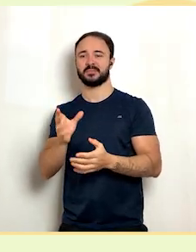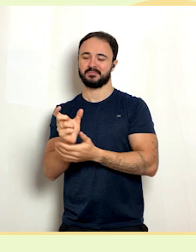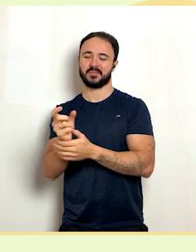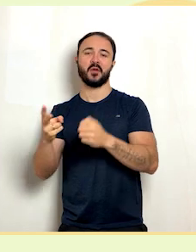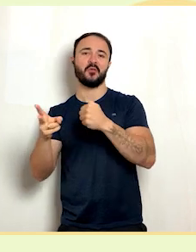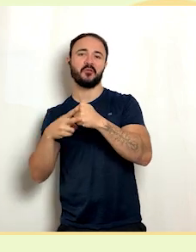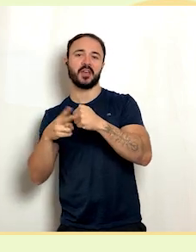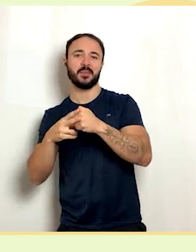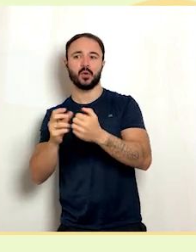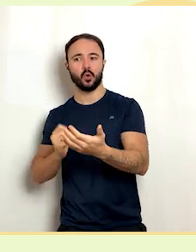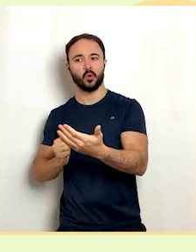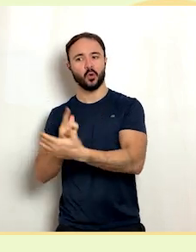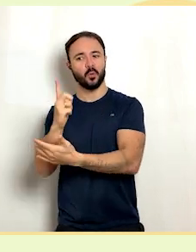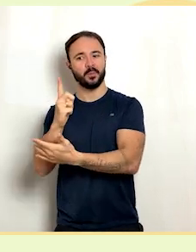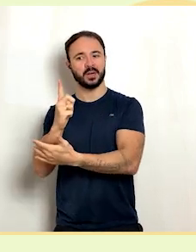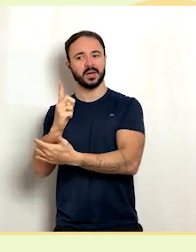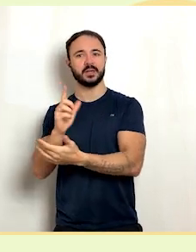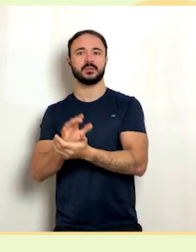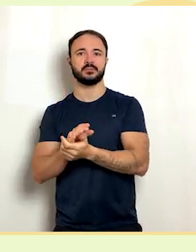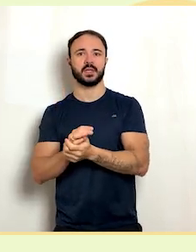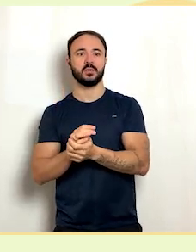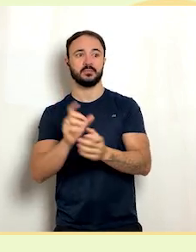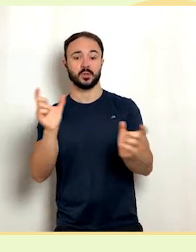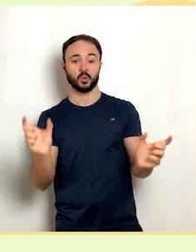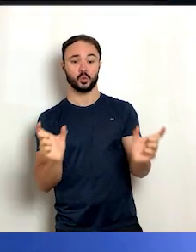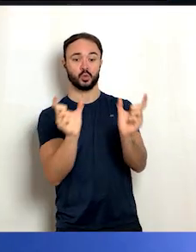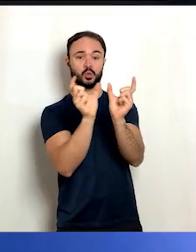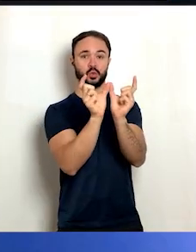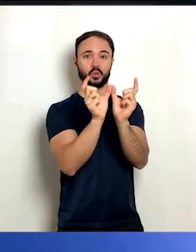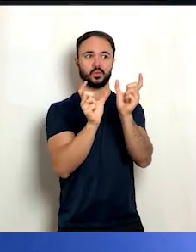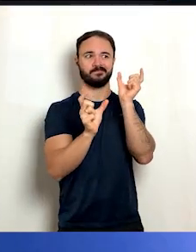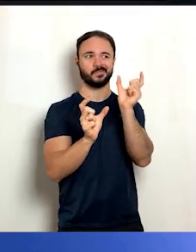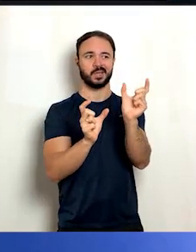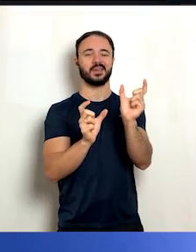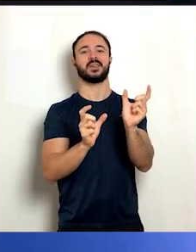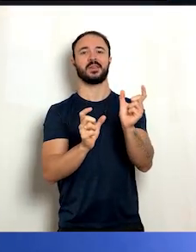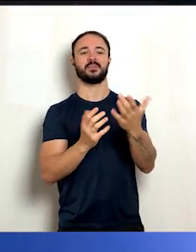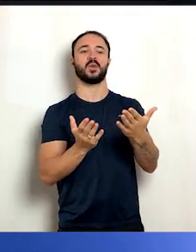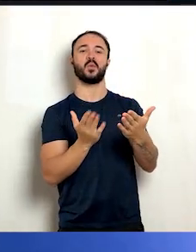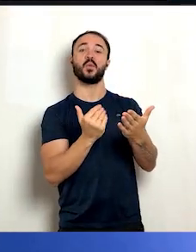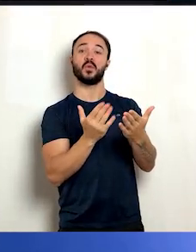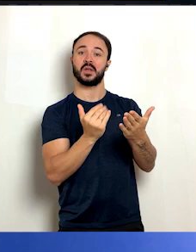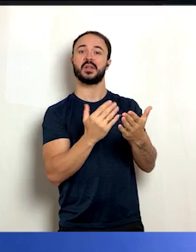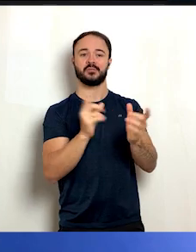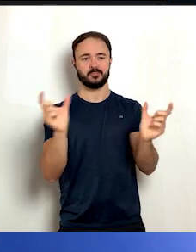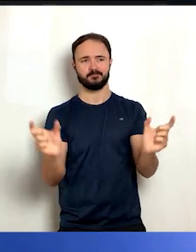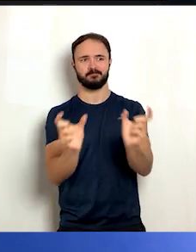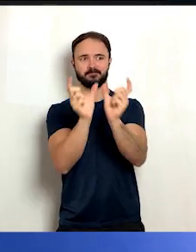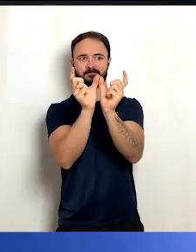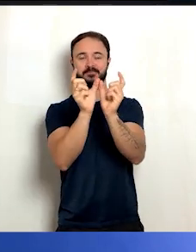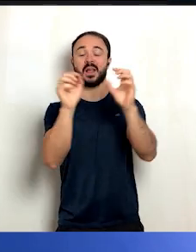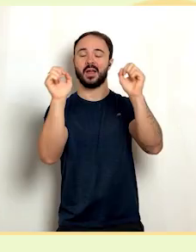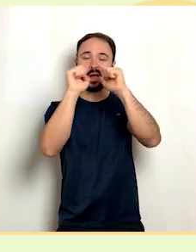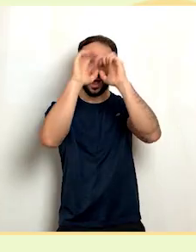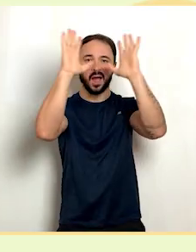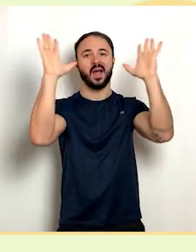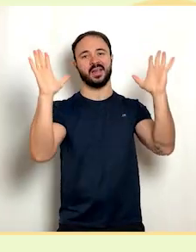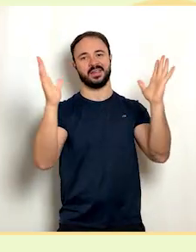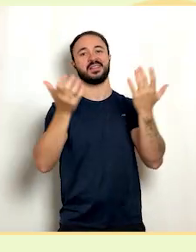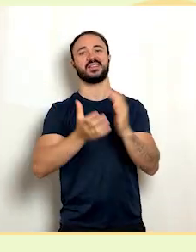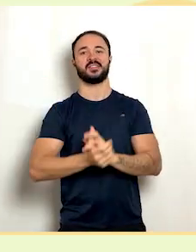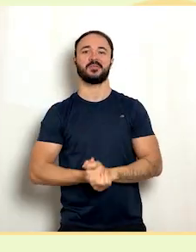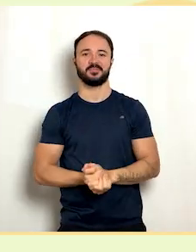É transitivo porque ele precisou de complemento e é direto porque este complemento não veio com preposição.